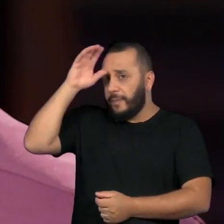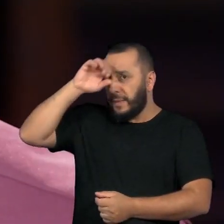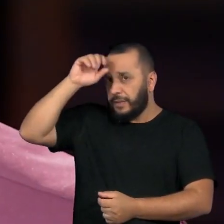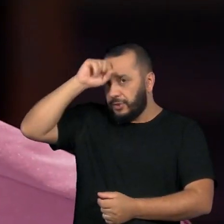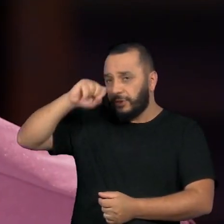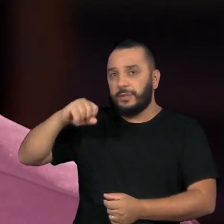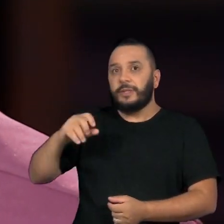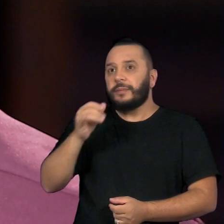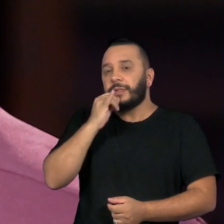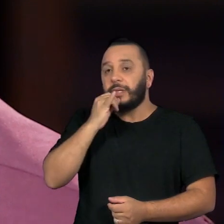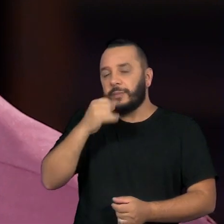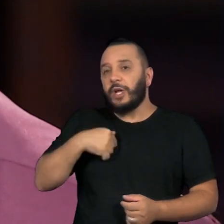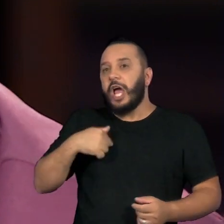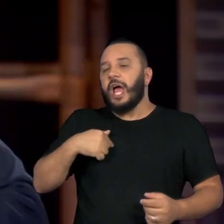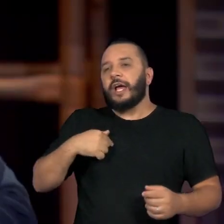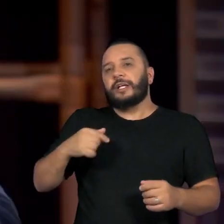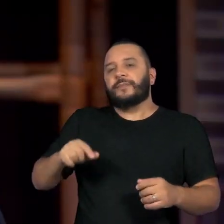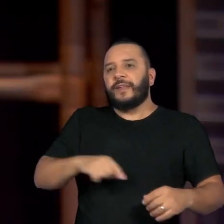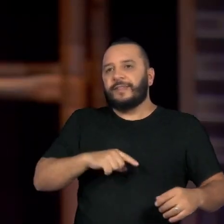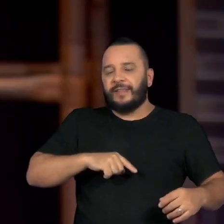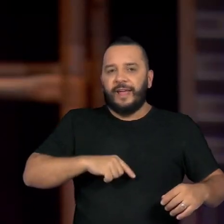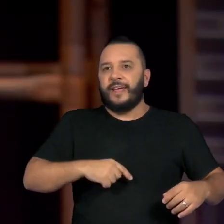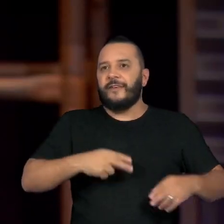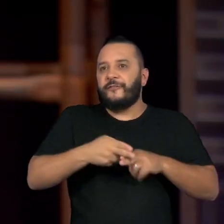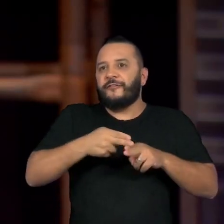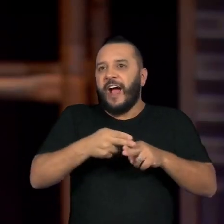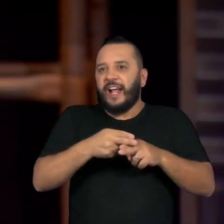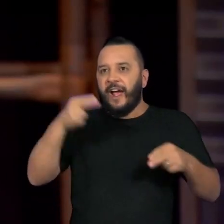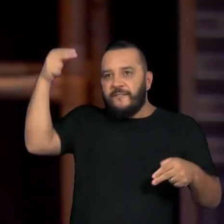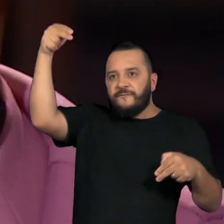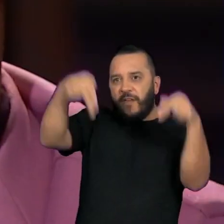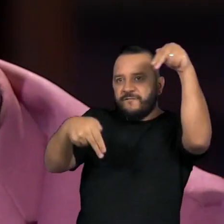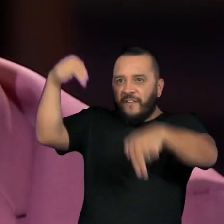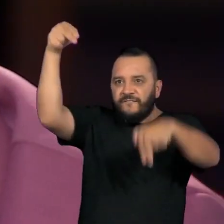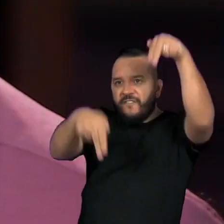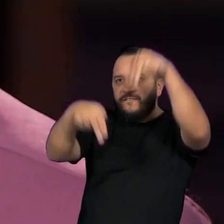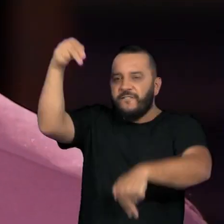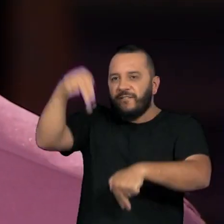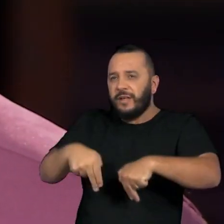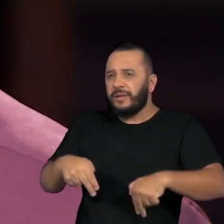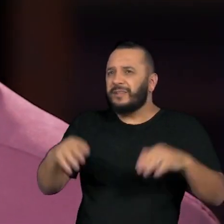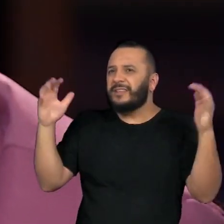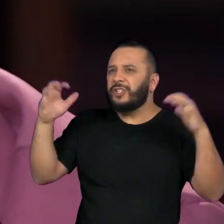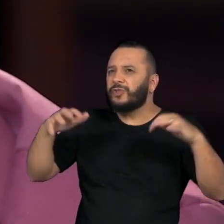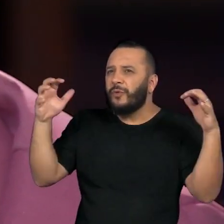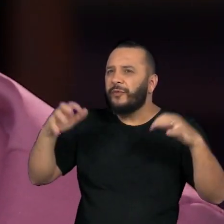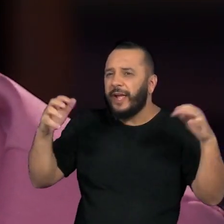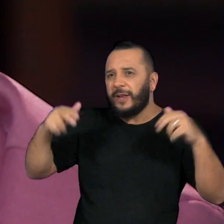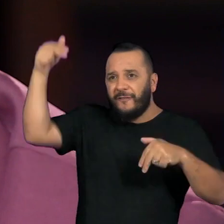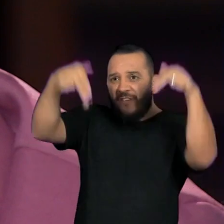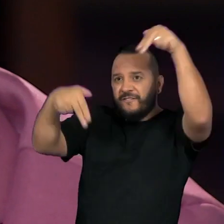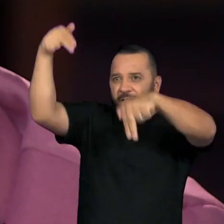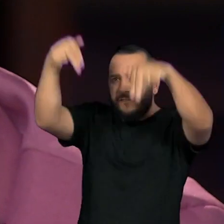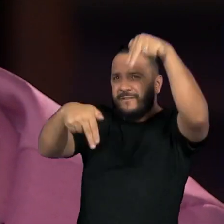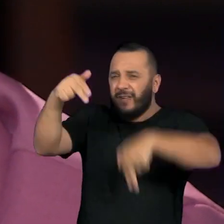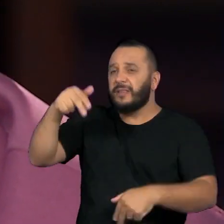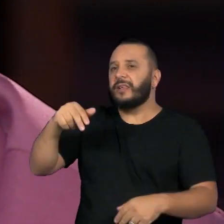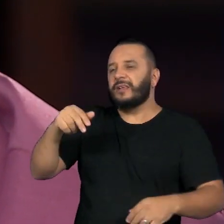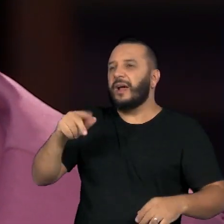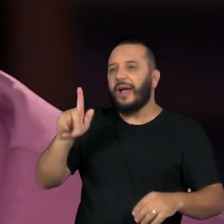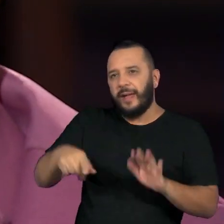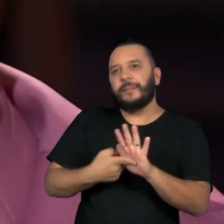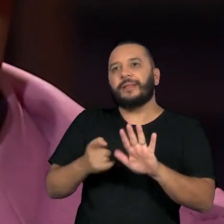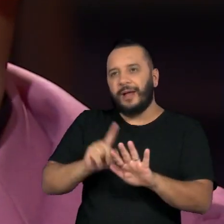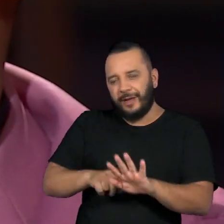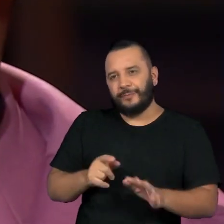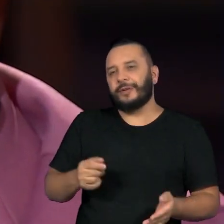está chovendo canivete, que quer dizer alguma coisa, que eu não sei o que é, mas não é canivete. Sim. A gente aprende, mas coisas que a gente